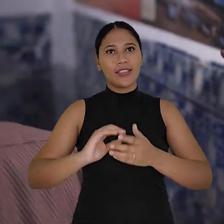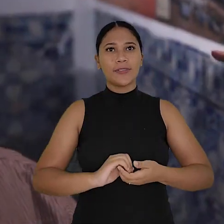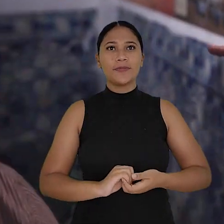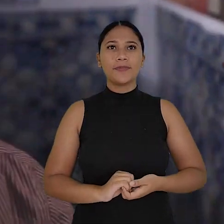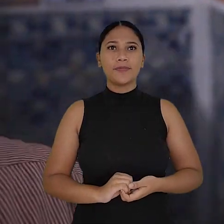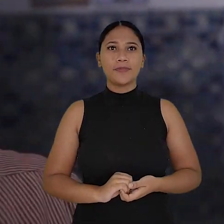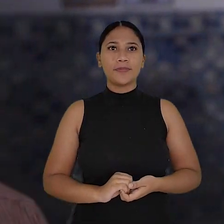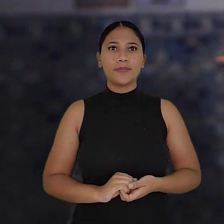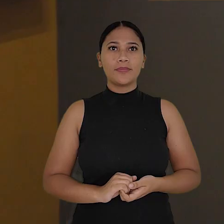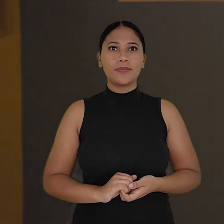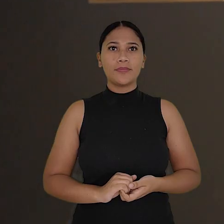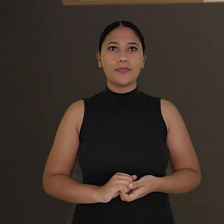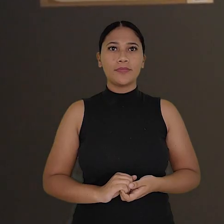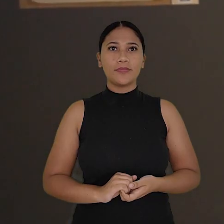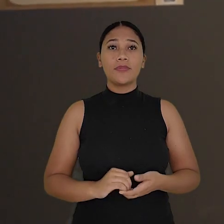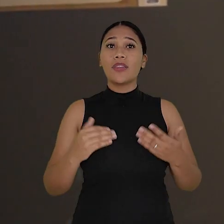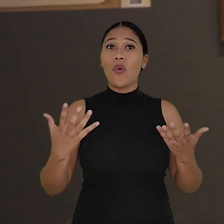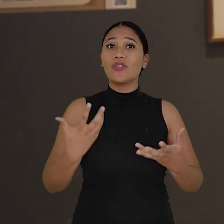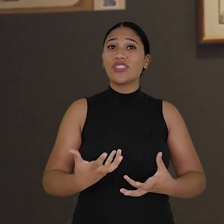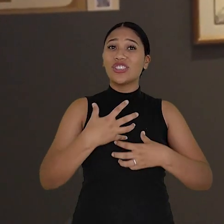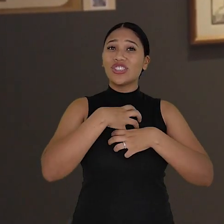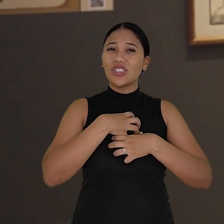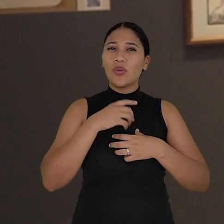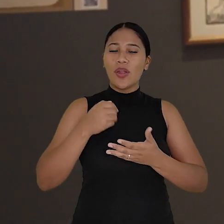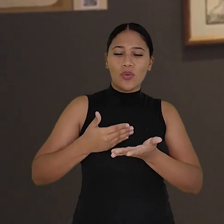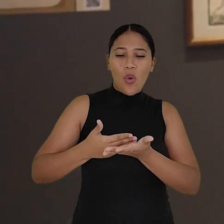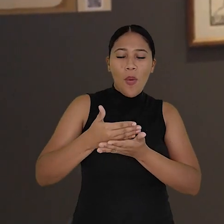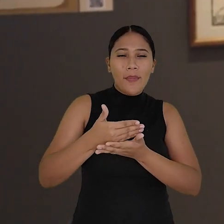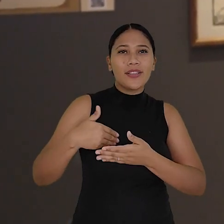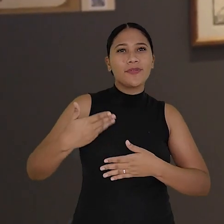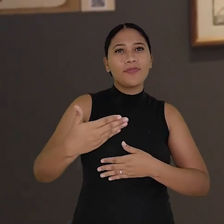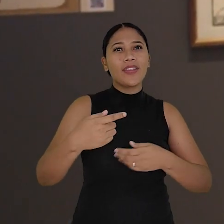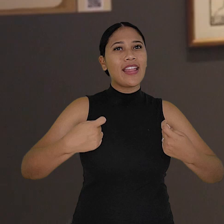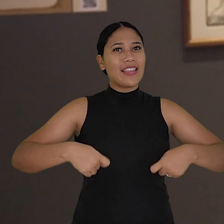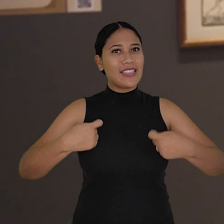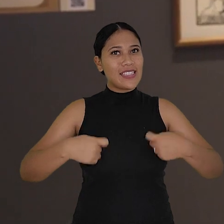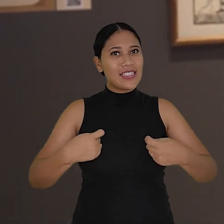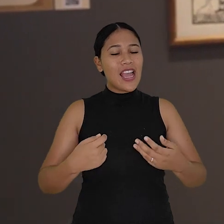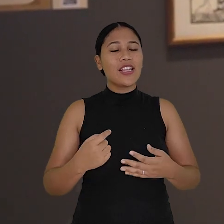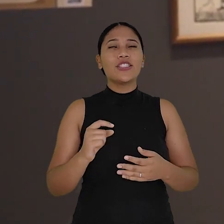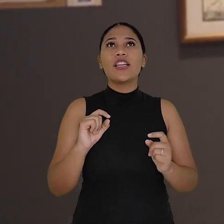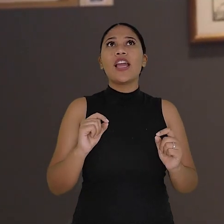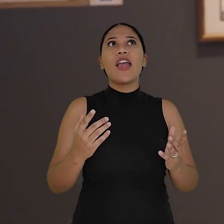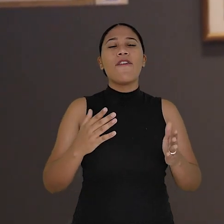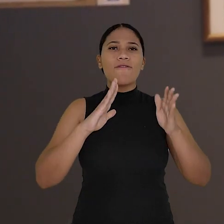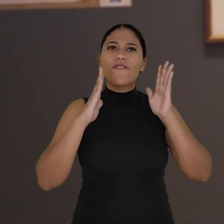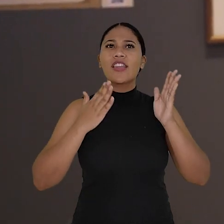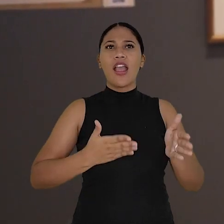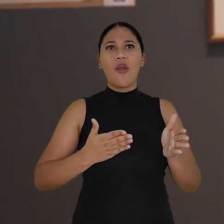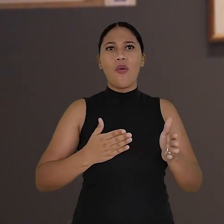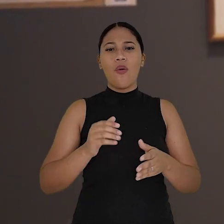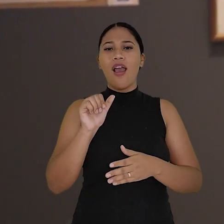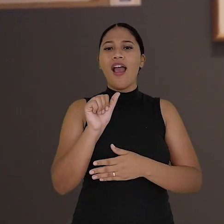é aqui, ó. Então, aqui eu senti desde o começo a necessidade de ser